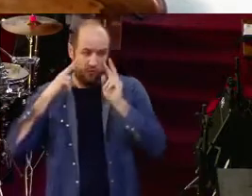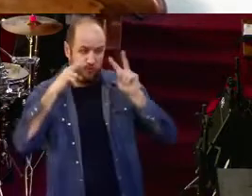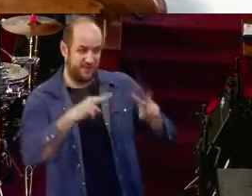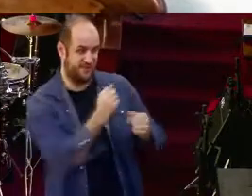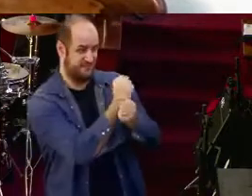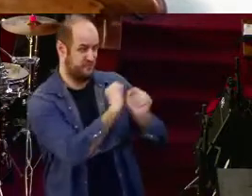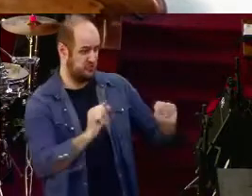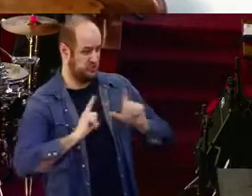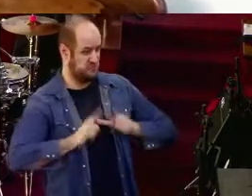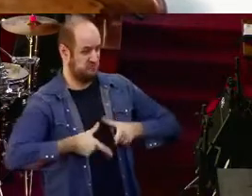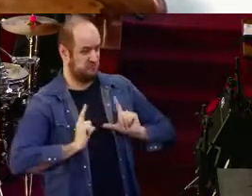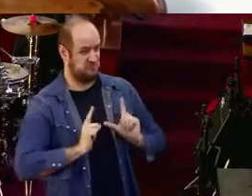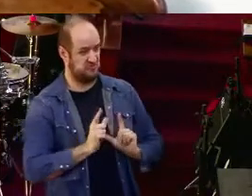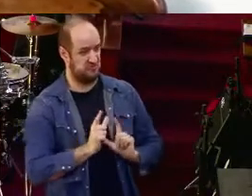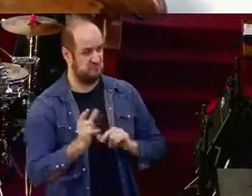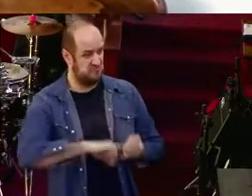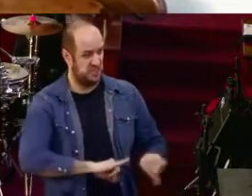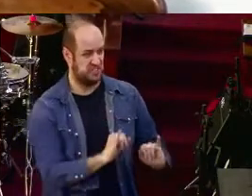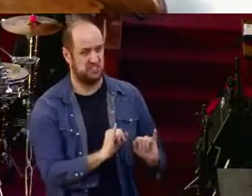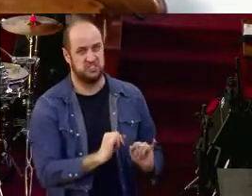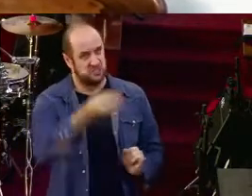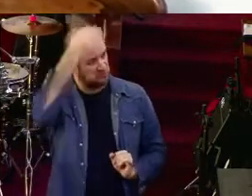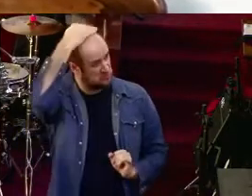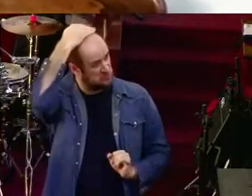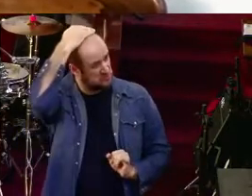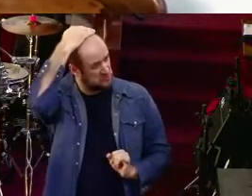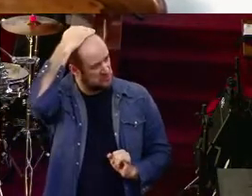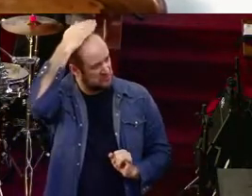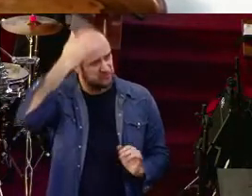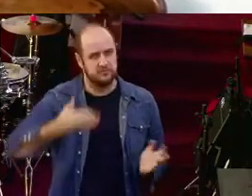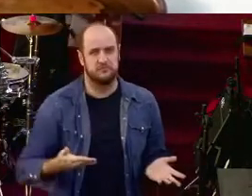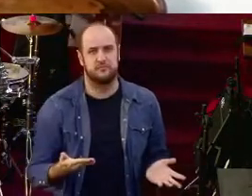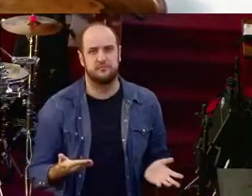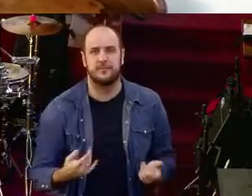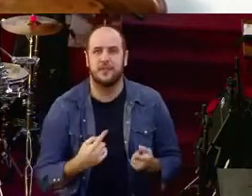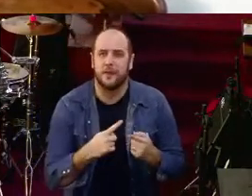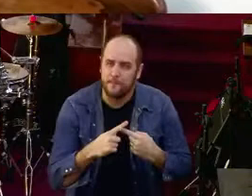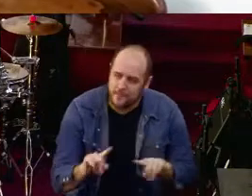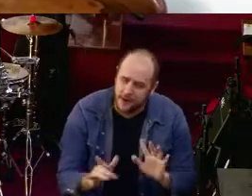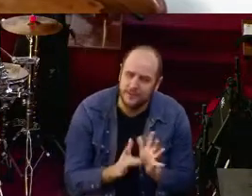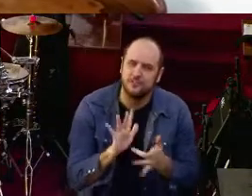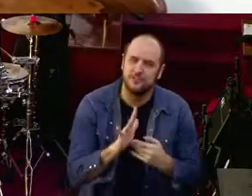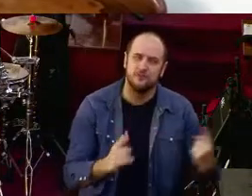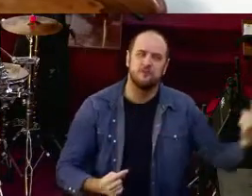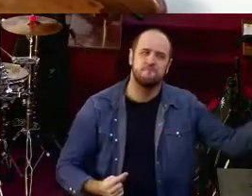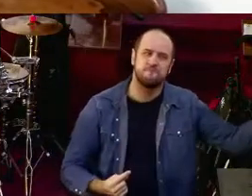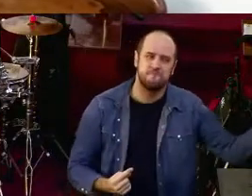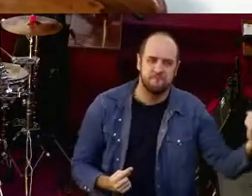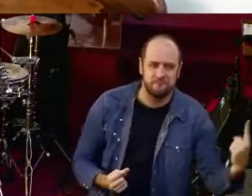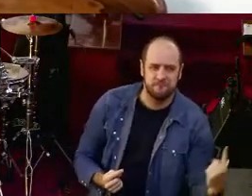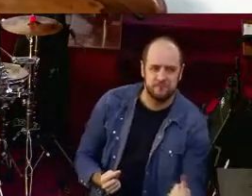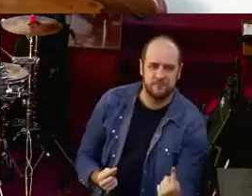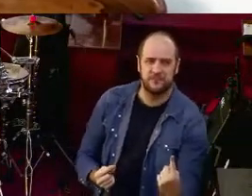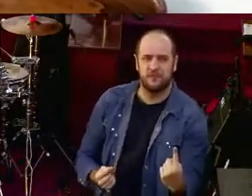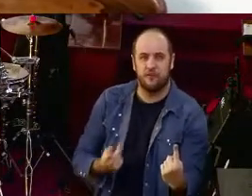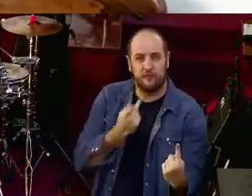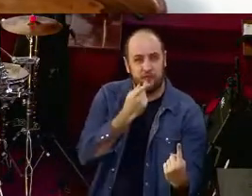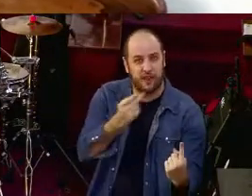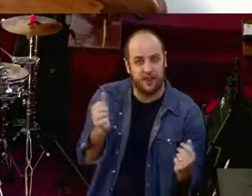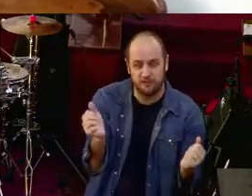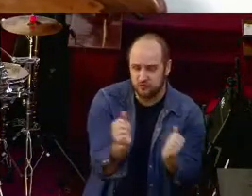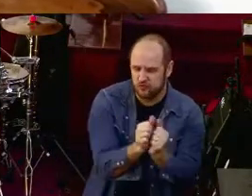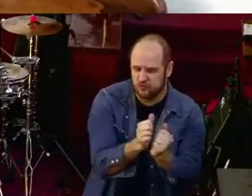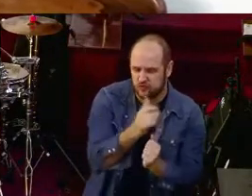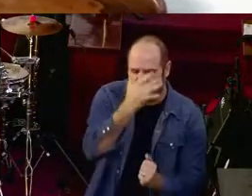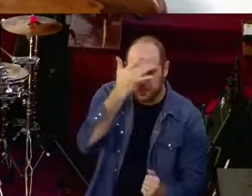se batiza ou se deixa batizar por causa exatamente dessa ideia. Os pecadores serão batizados daqui